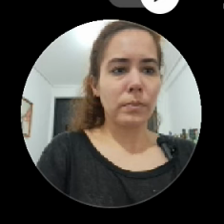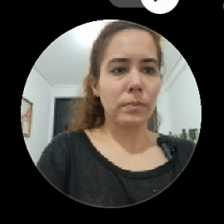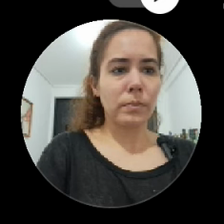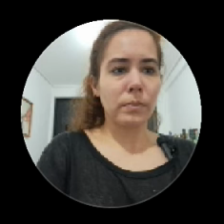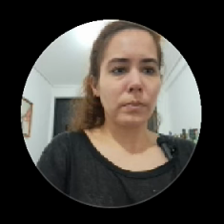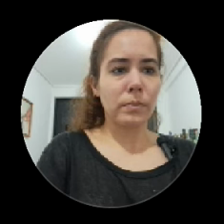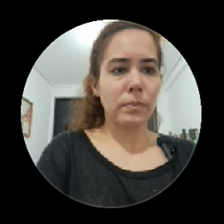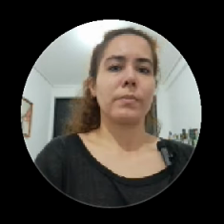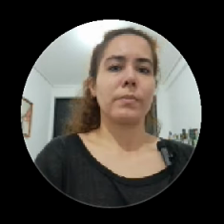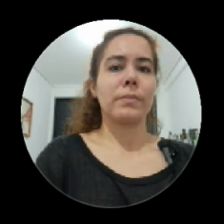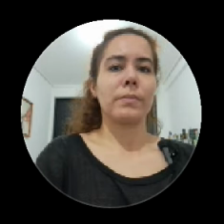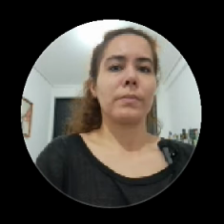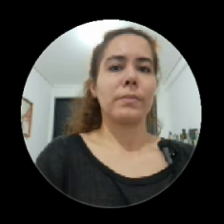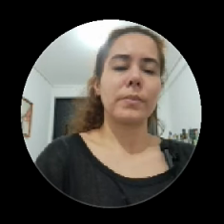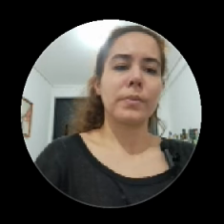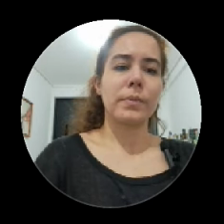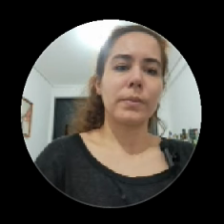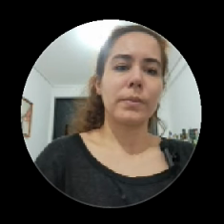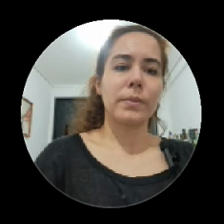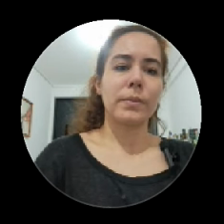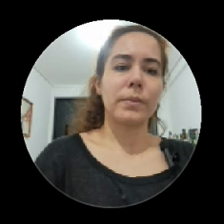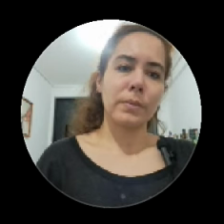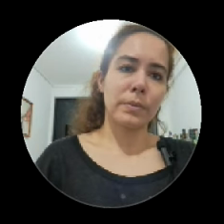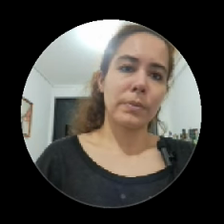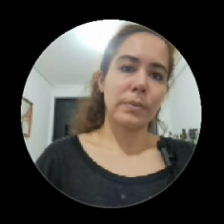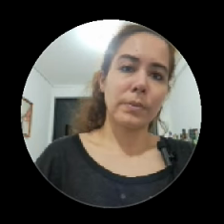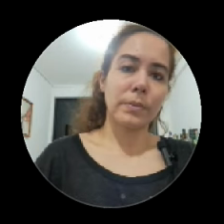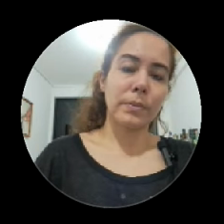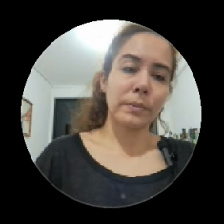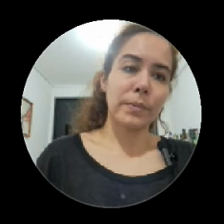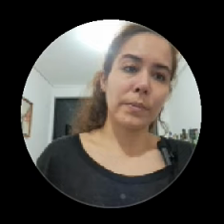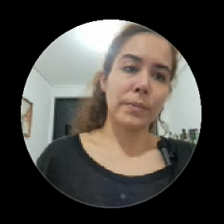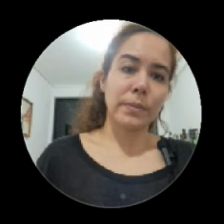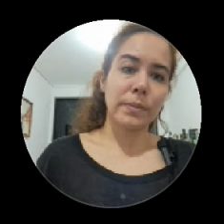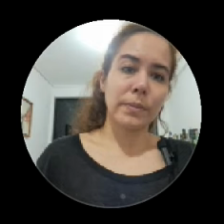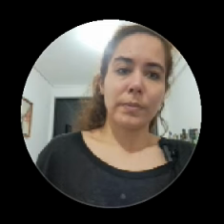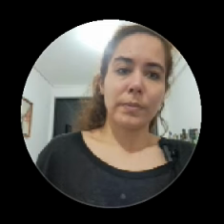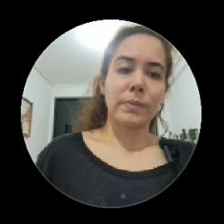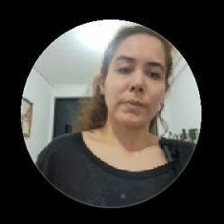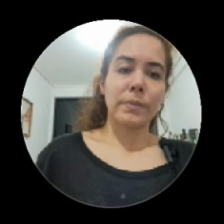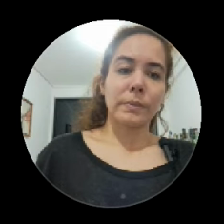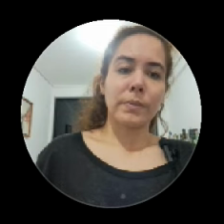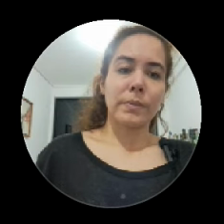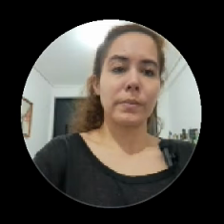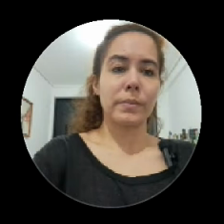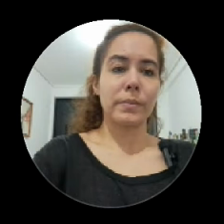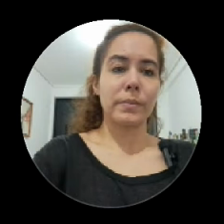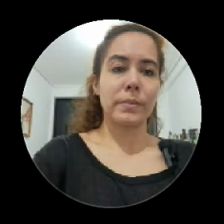presencial que Pago Negro e Maíra Card. É um negócio